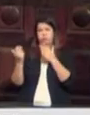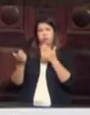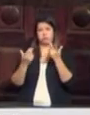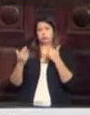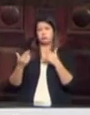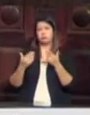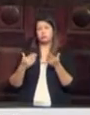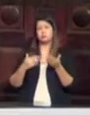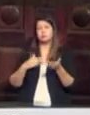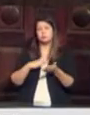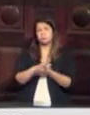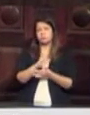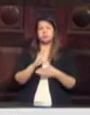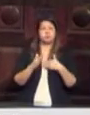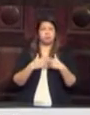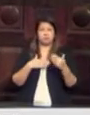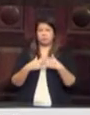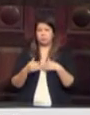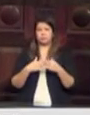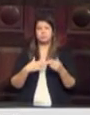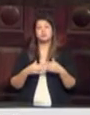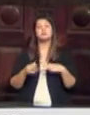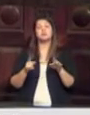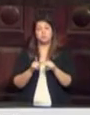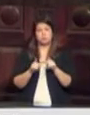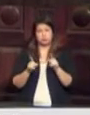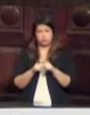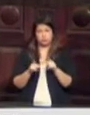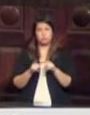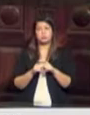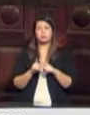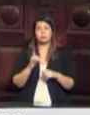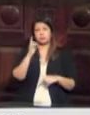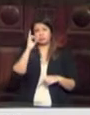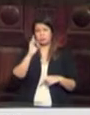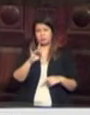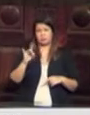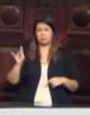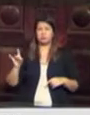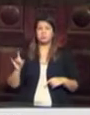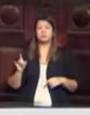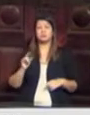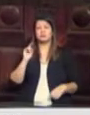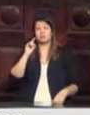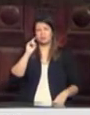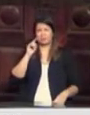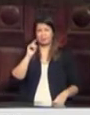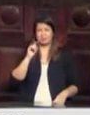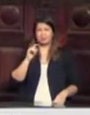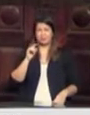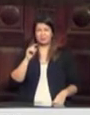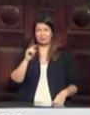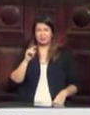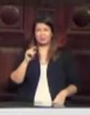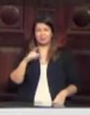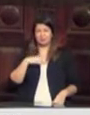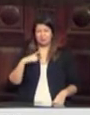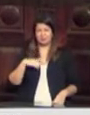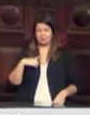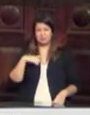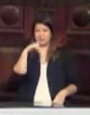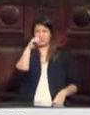emitidos sob qualquer forma, inclusive cartão eletrônico, utilizados no serviço de transporte coletivo de